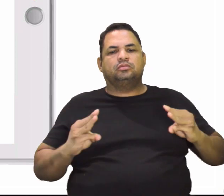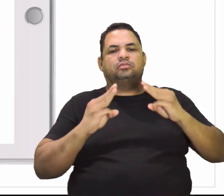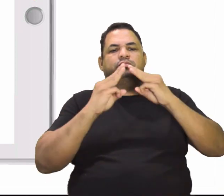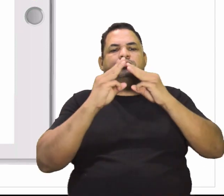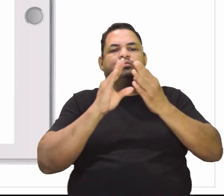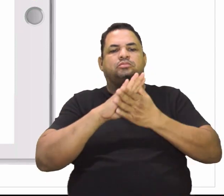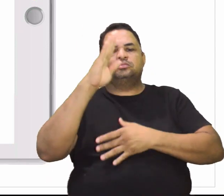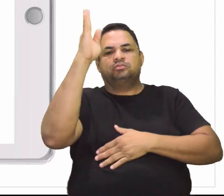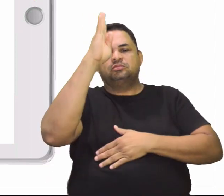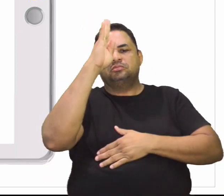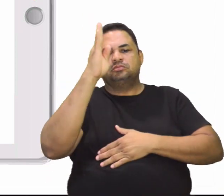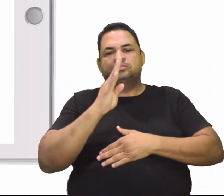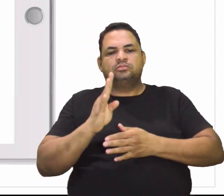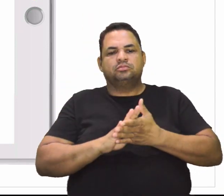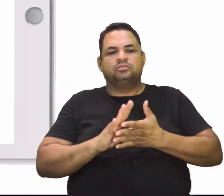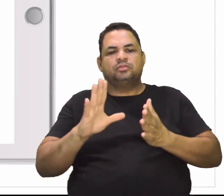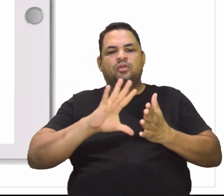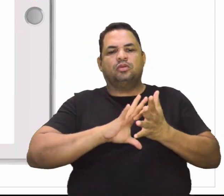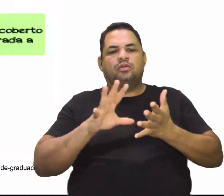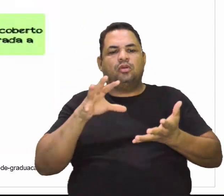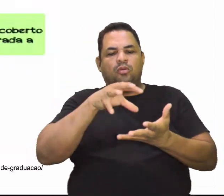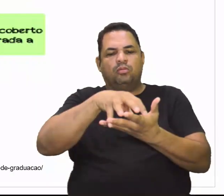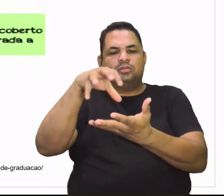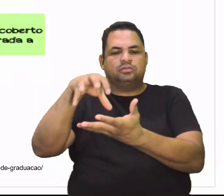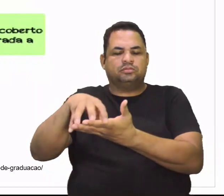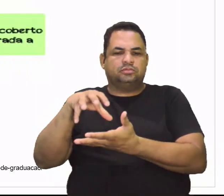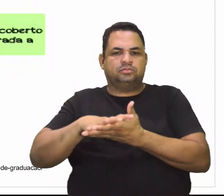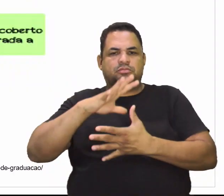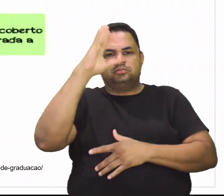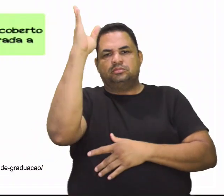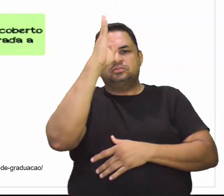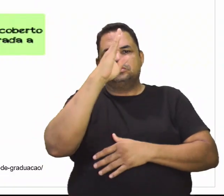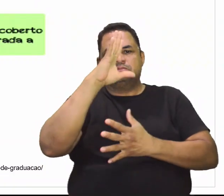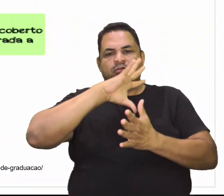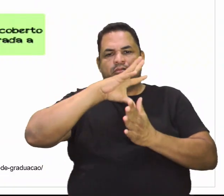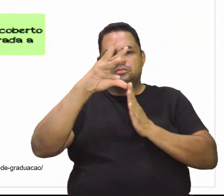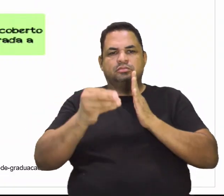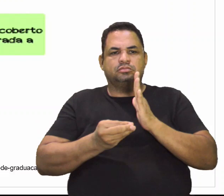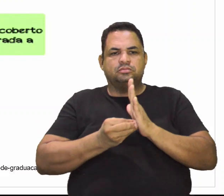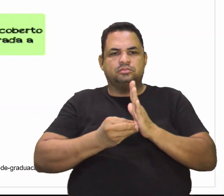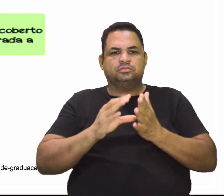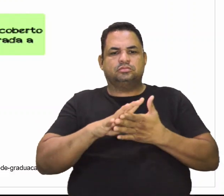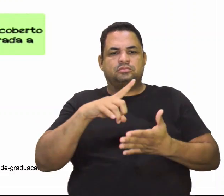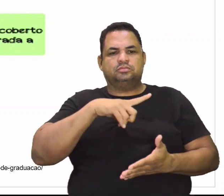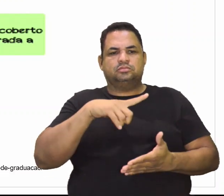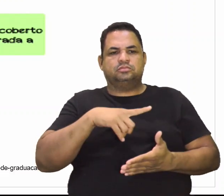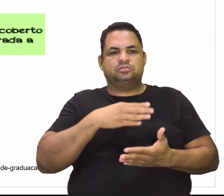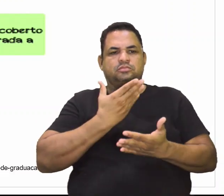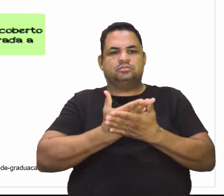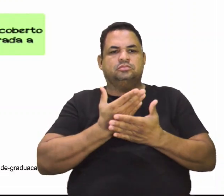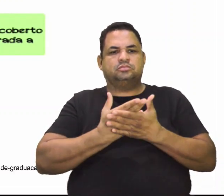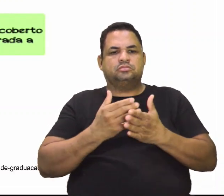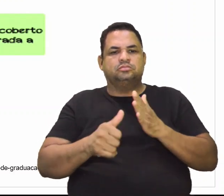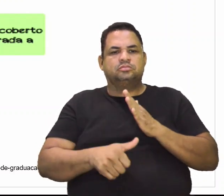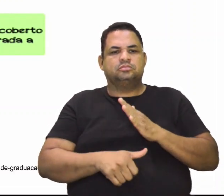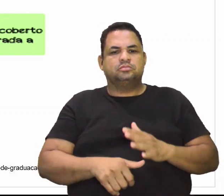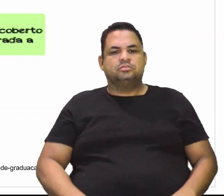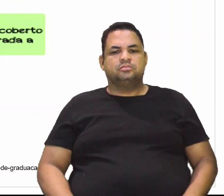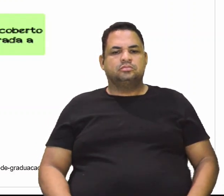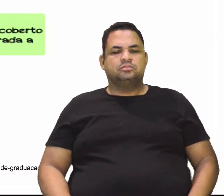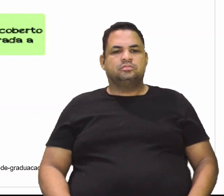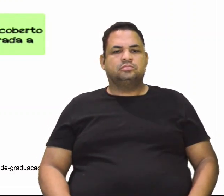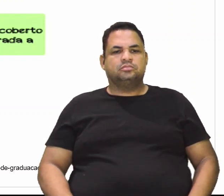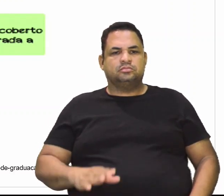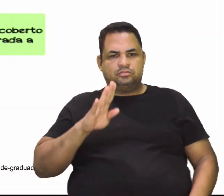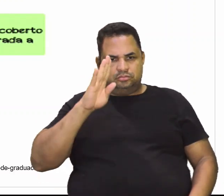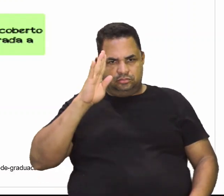sobre a ocupação da Amazônia. Então vamos ver algumas questões que caíram nessa aula. Os